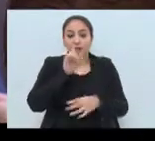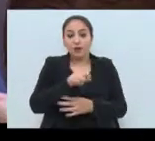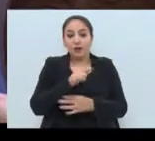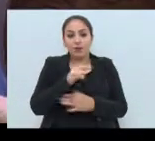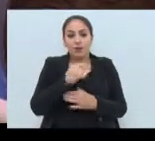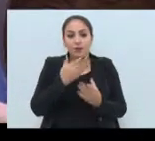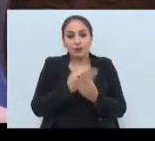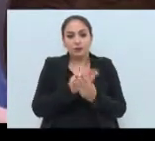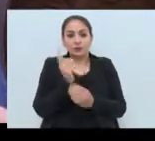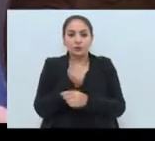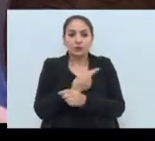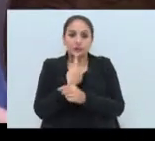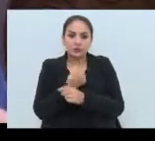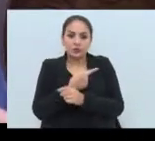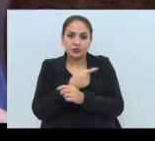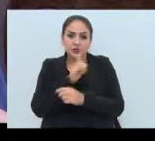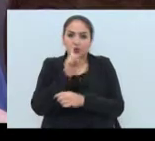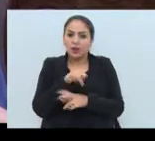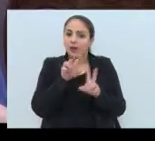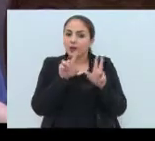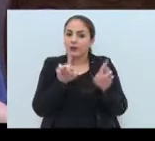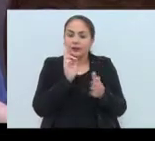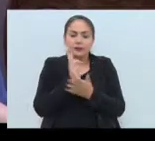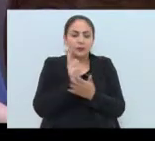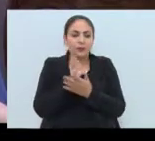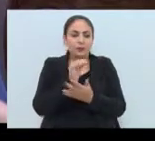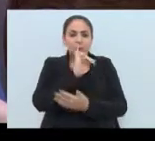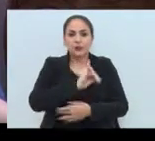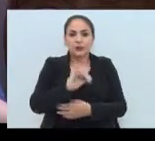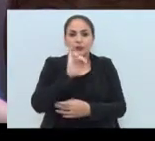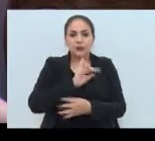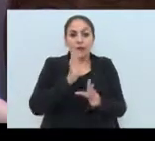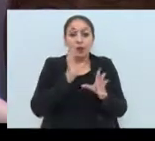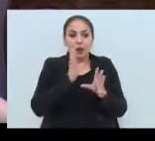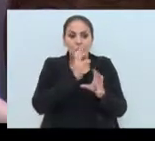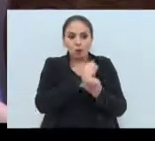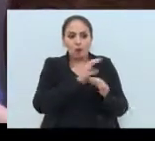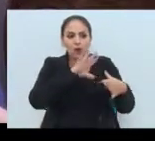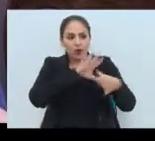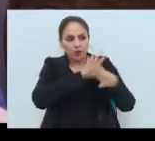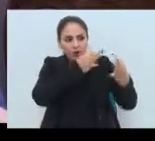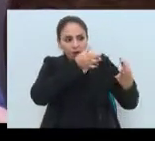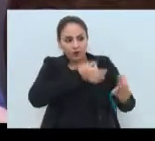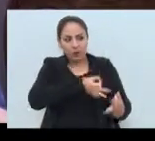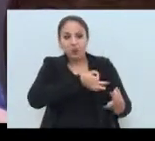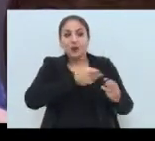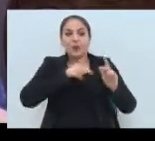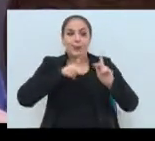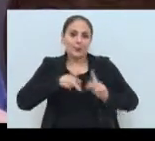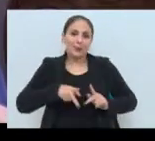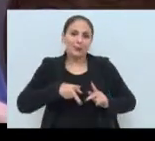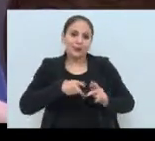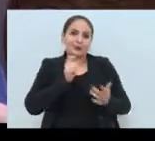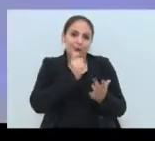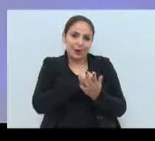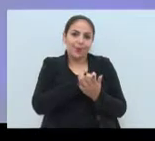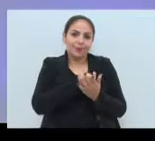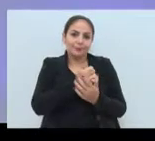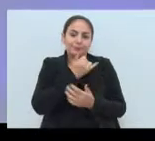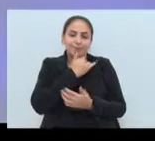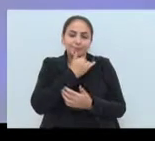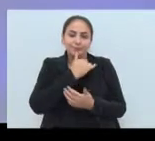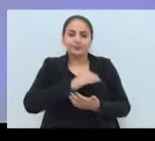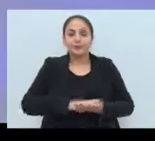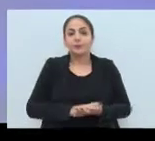processo autossustentado. Isso é a questão sempre importante, ou seja, a conta tem que fechar e é o passageiro que paga a conta, infelizmente. E